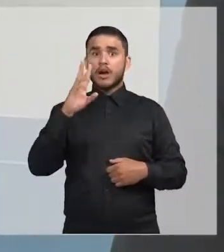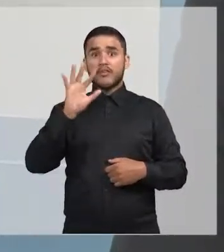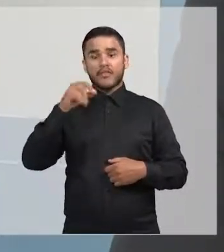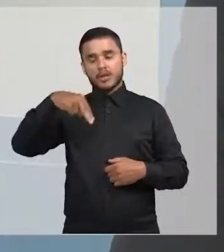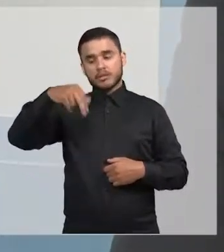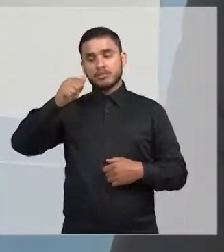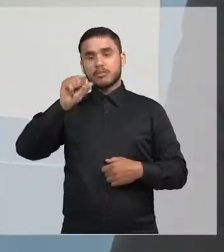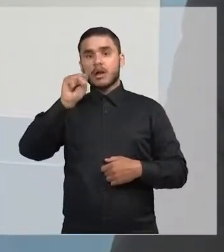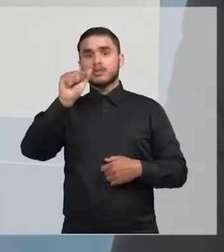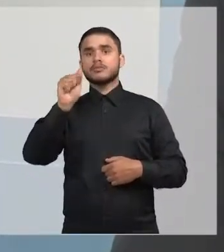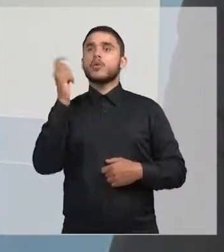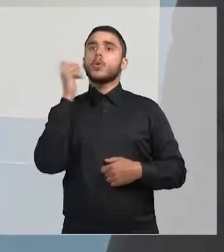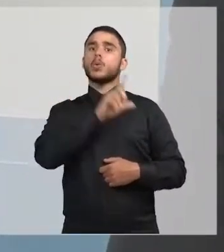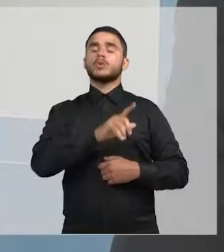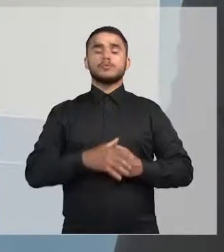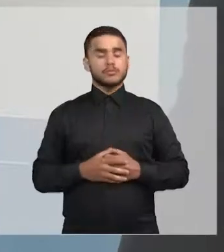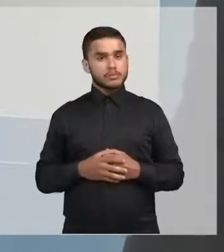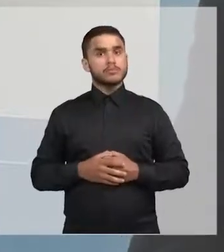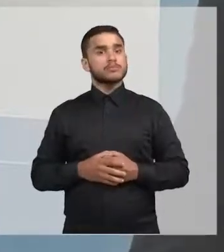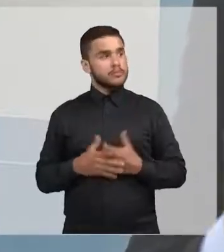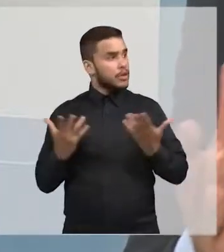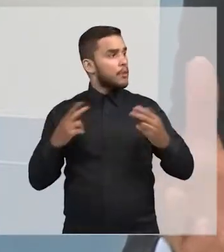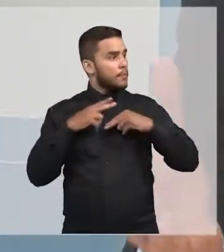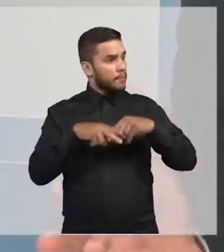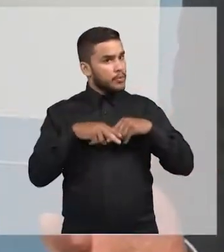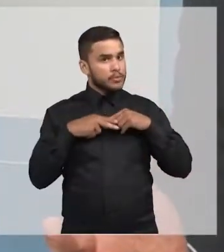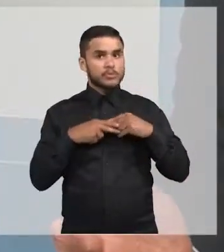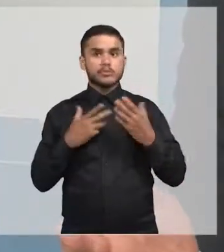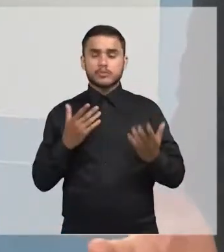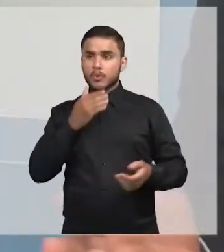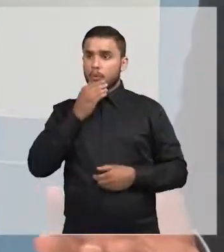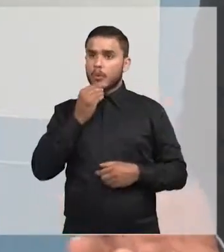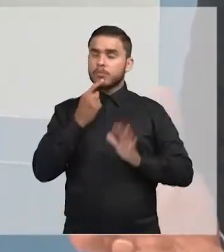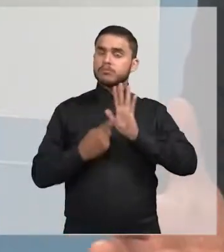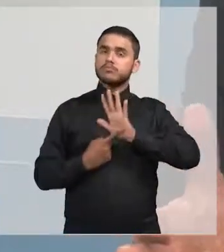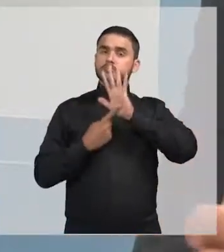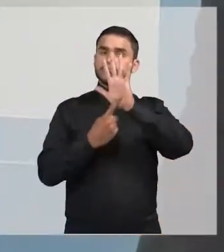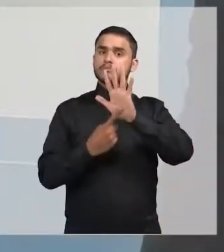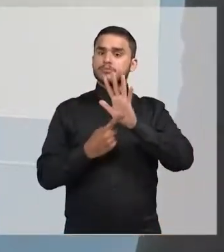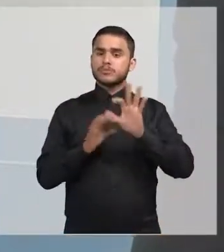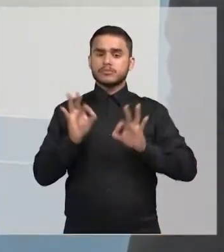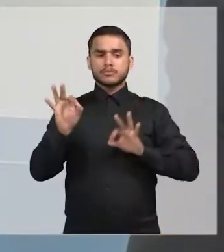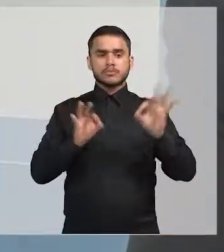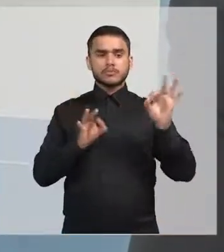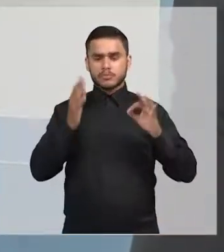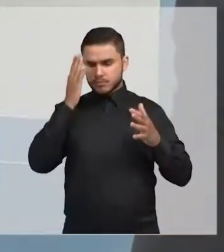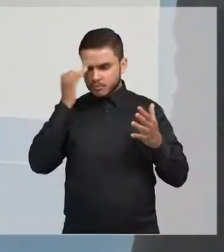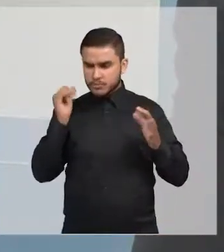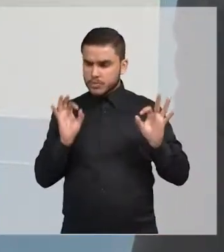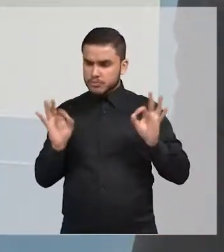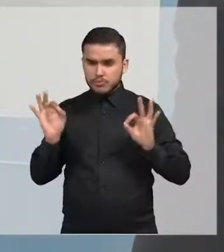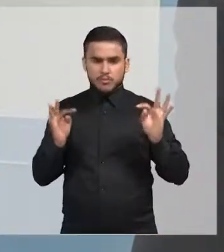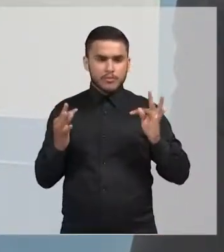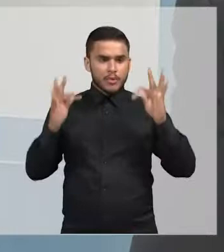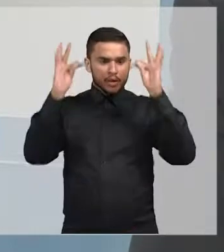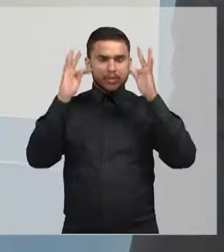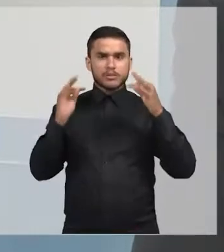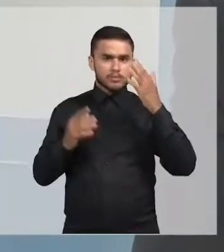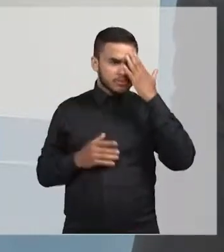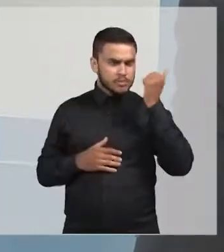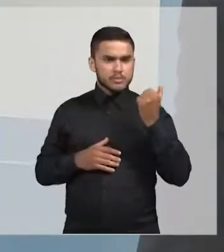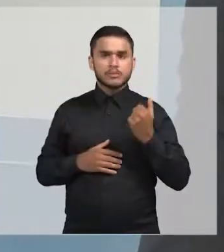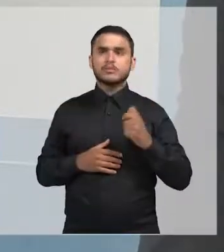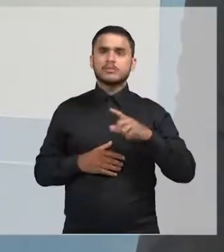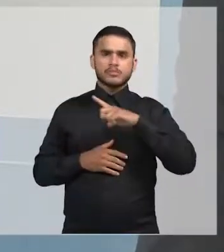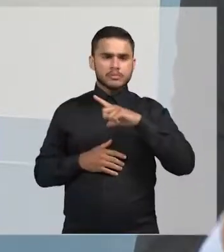um homem de vitrine. Então, mas é um cara que você vai dizer que o cara não sabe tecnologia. Não, o cara não sabe gestão, mas o cara conhece tudo de tecnologia, meu irmão. Se o cara